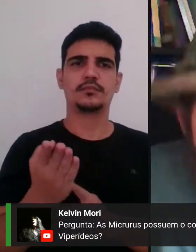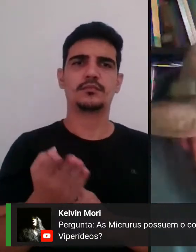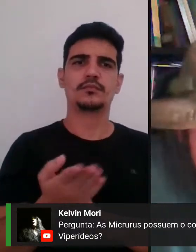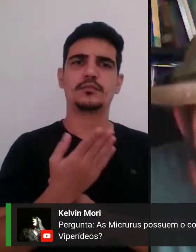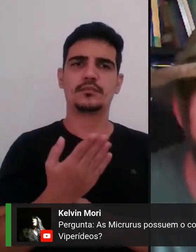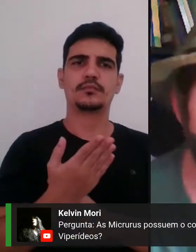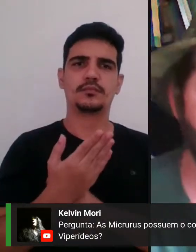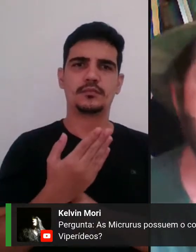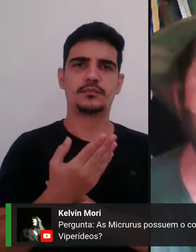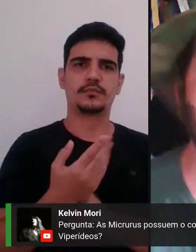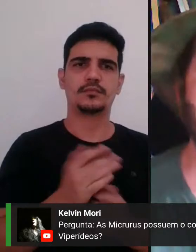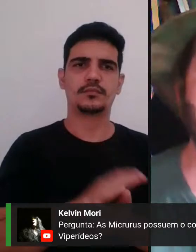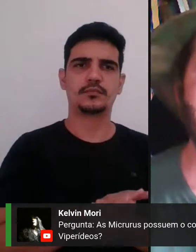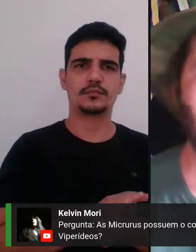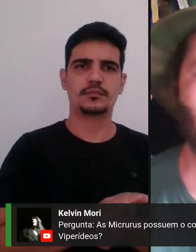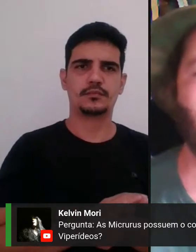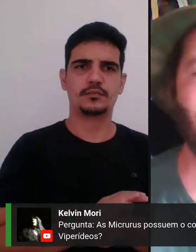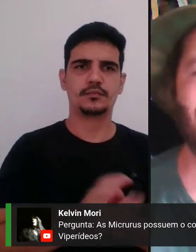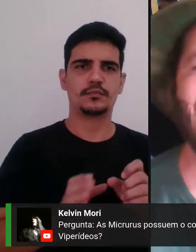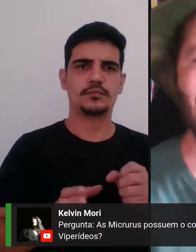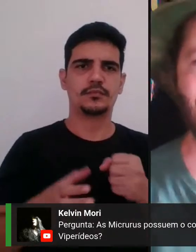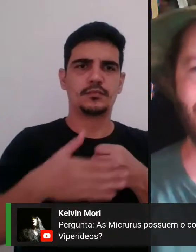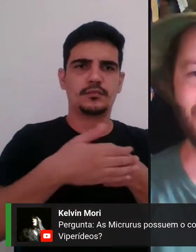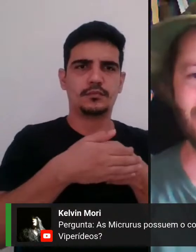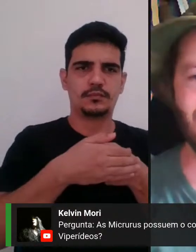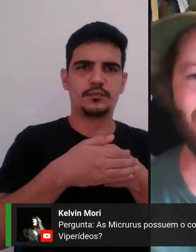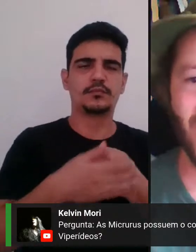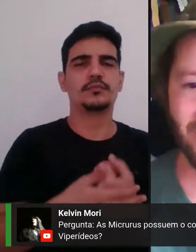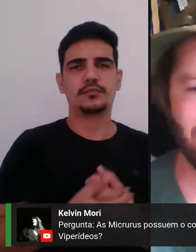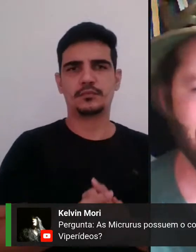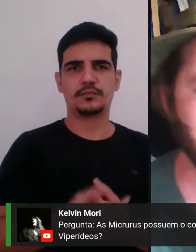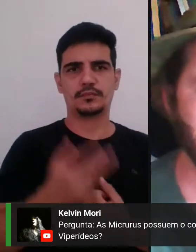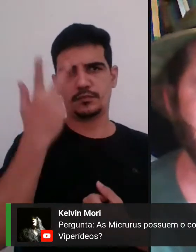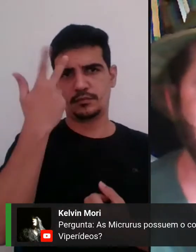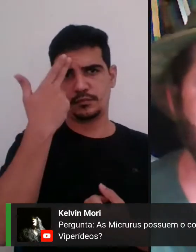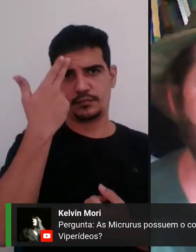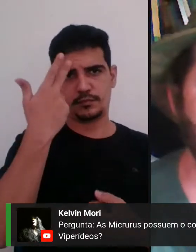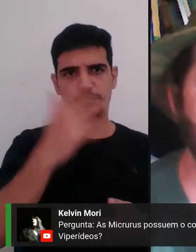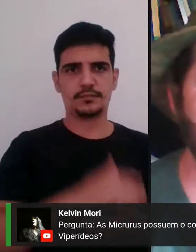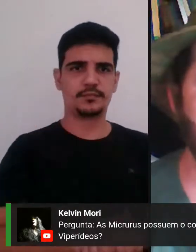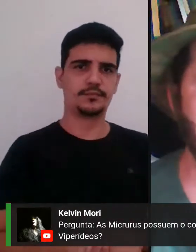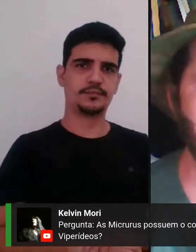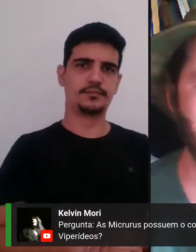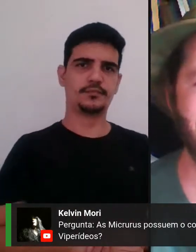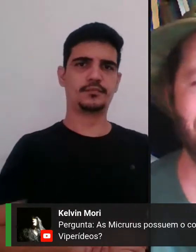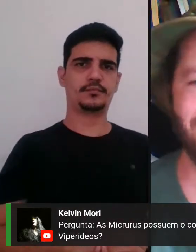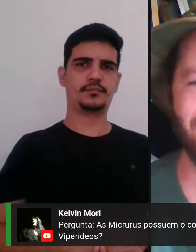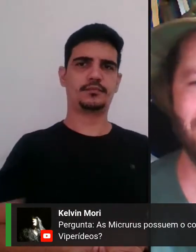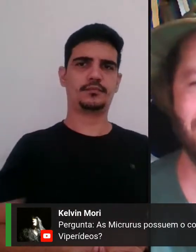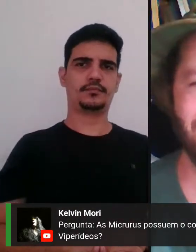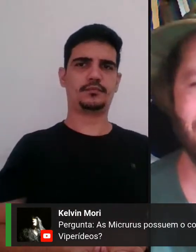escondem a cabeça no meio do corpo também. São movimentos erráticos, que a gente fala.